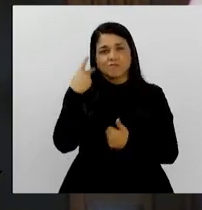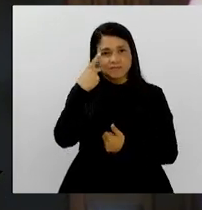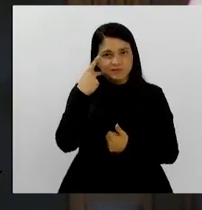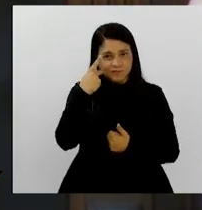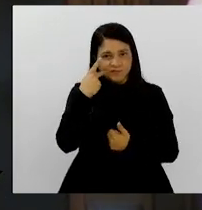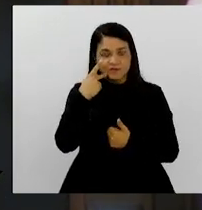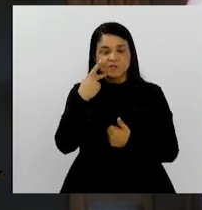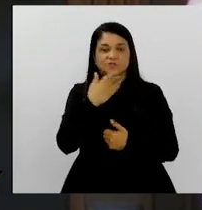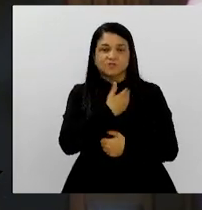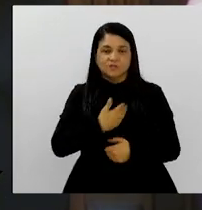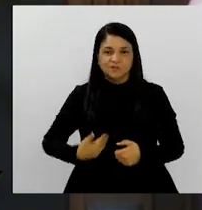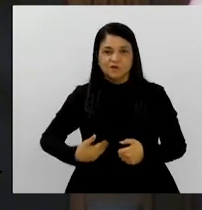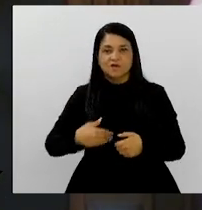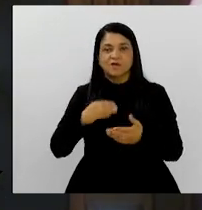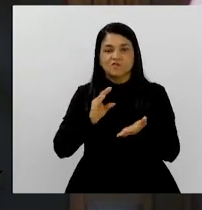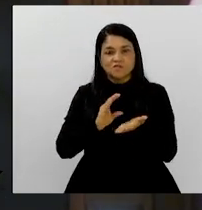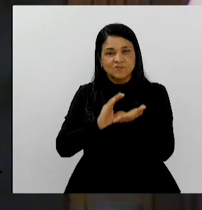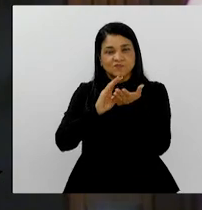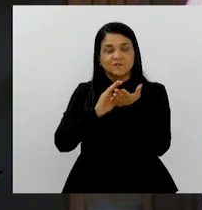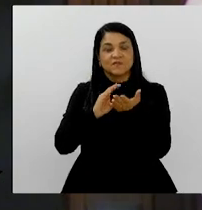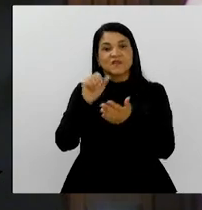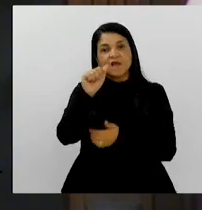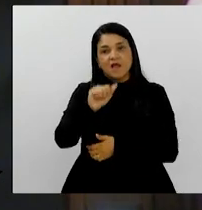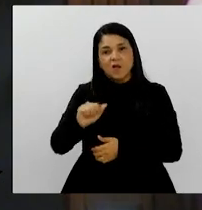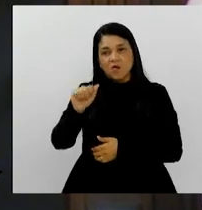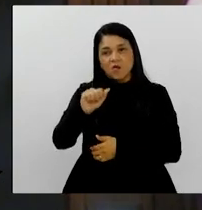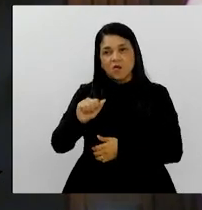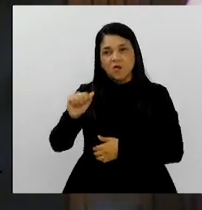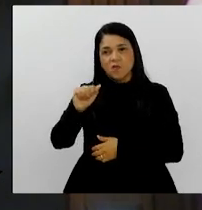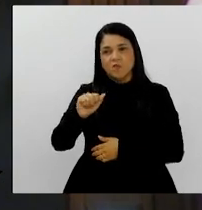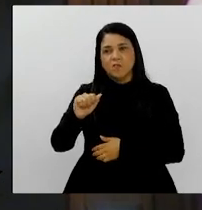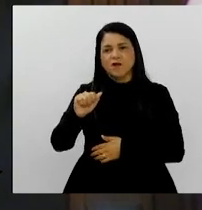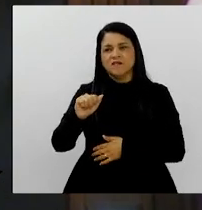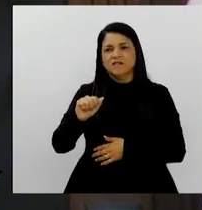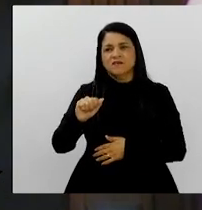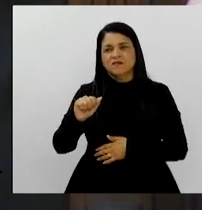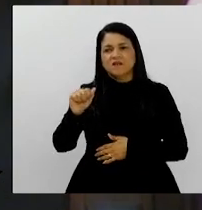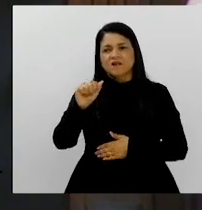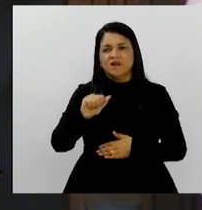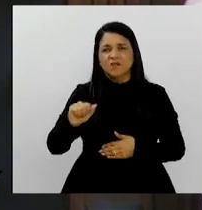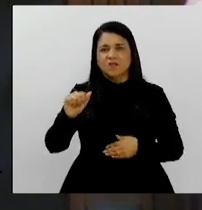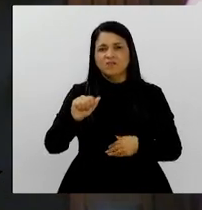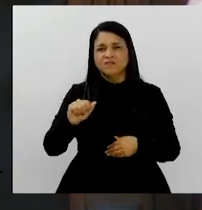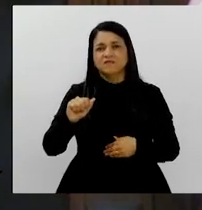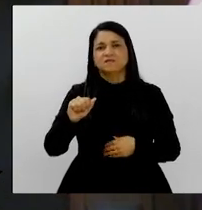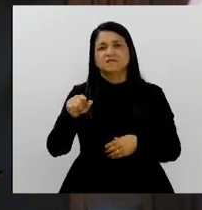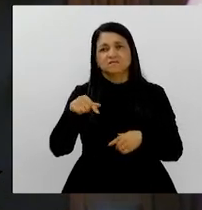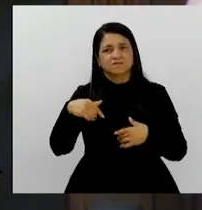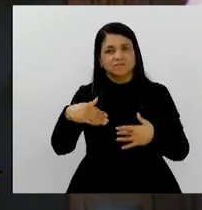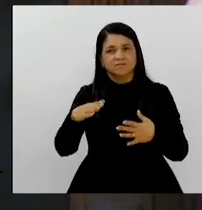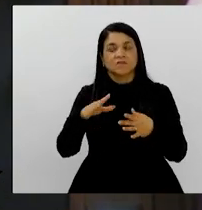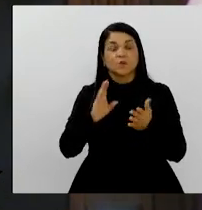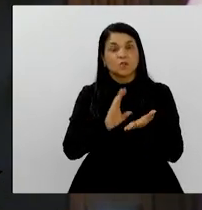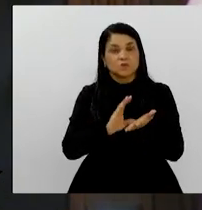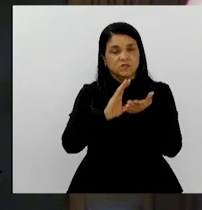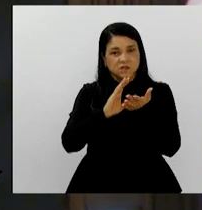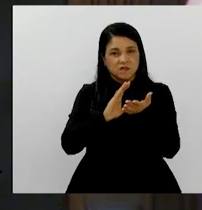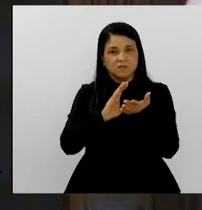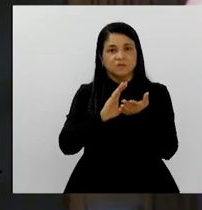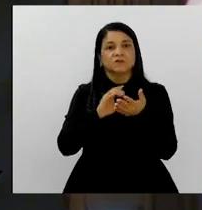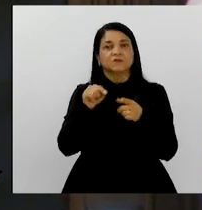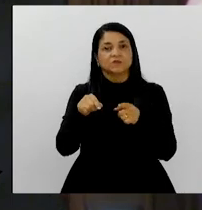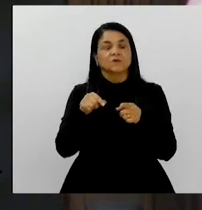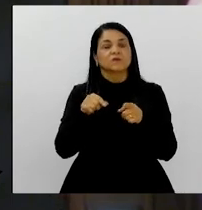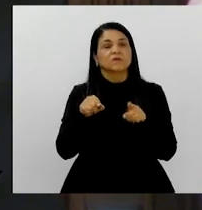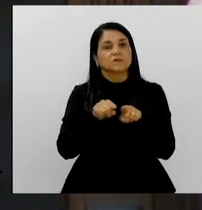vocês, sigam o Conselho nas redes, @CEPCRJ, participem das reuniões como ouvintes, venham contribuir, o Conselho está de braços abertos para